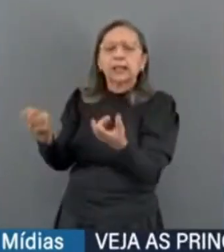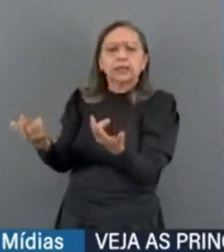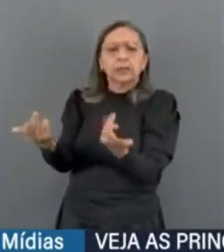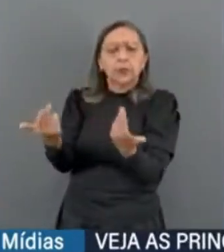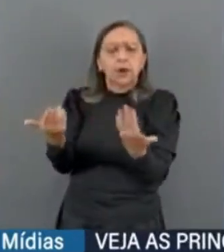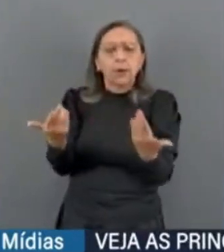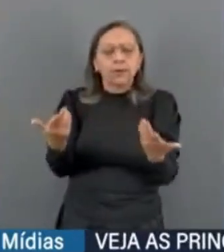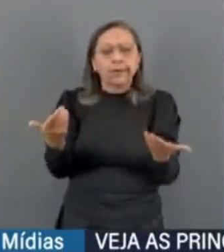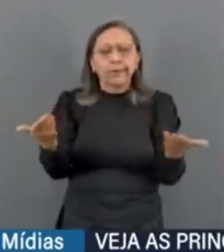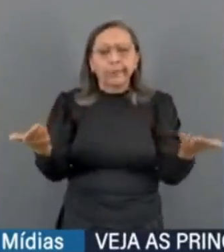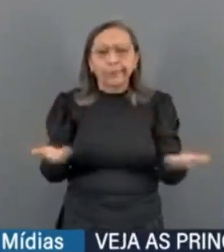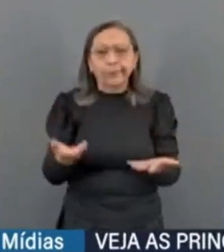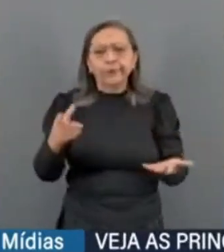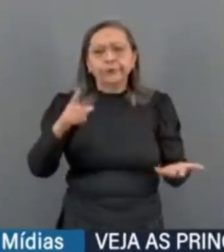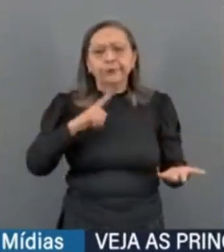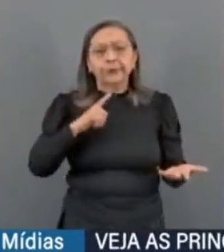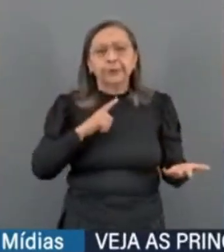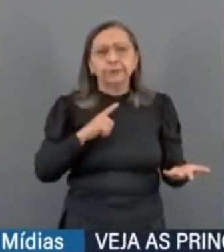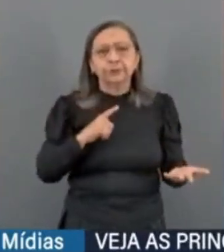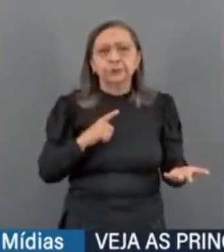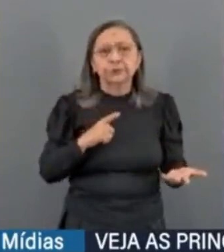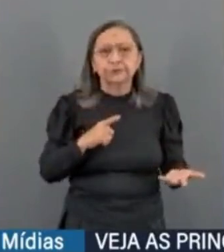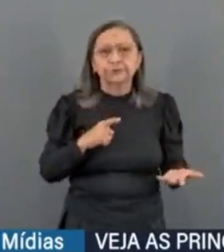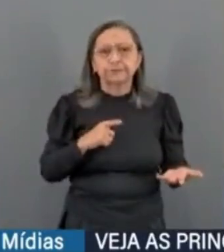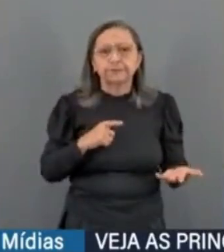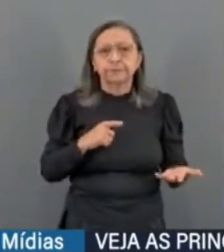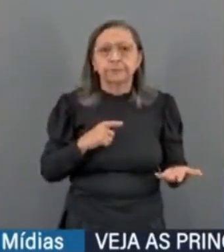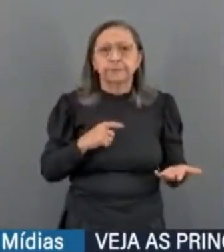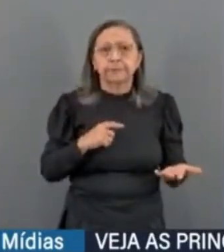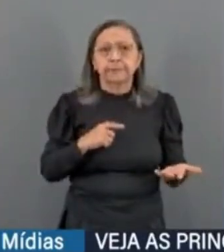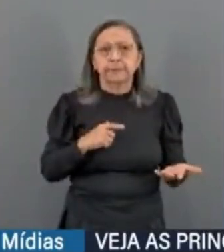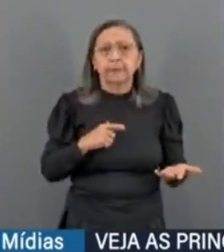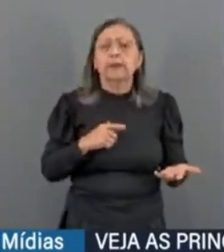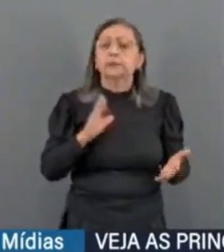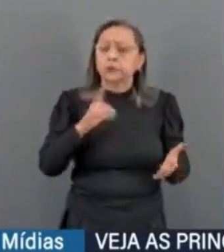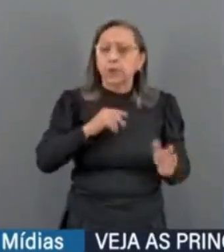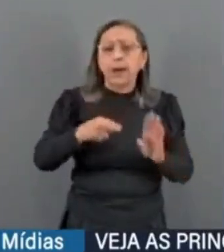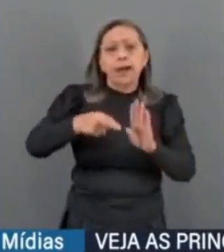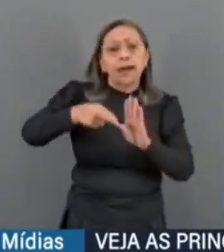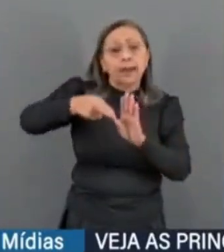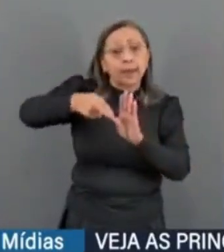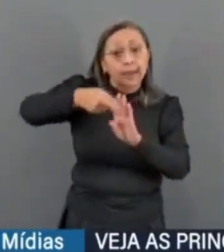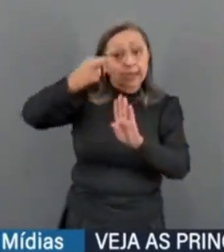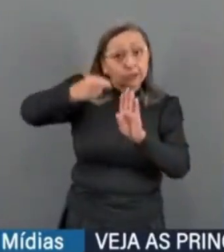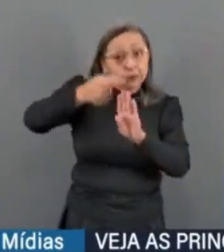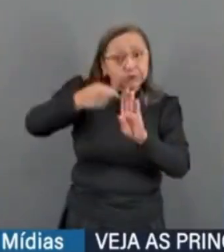hoje já uma resolução do CNJ